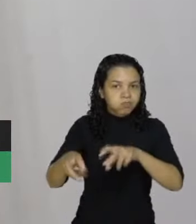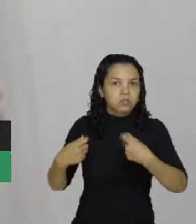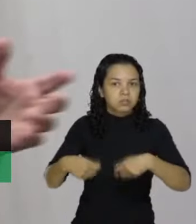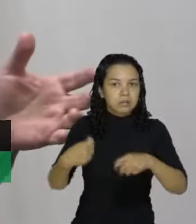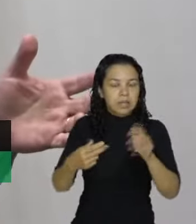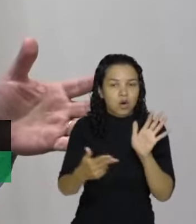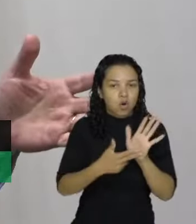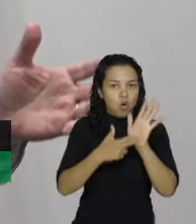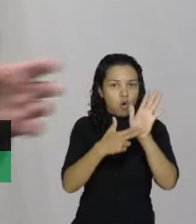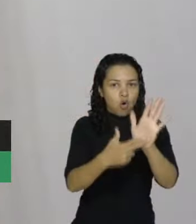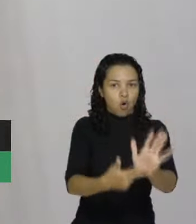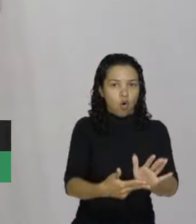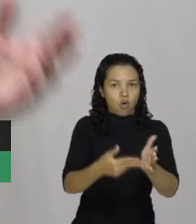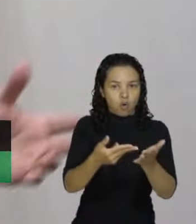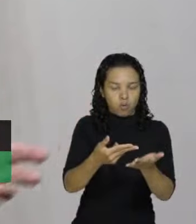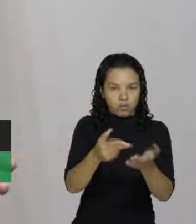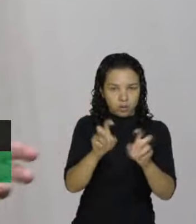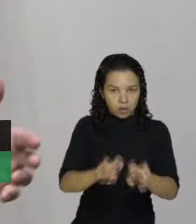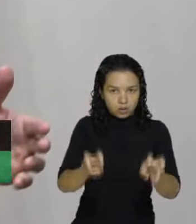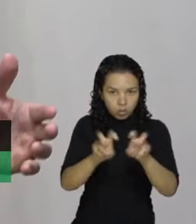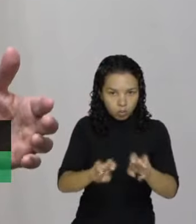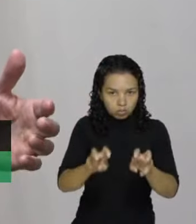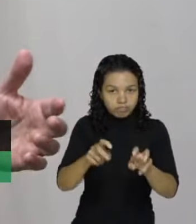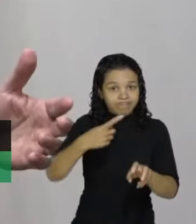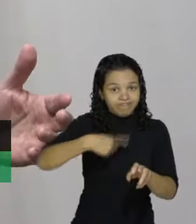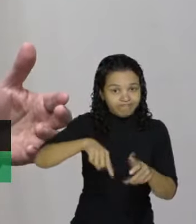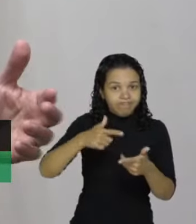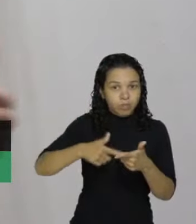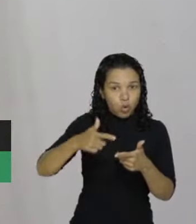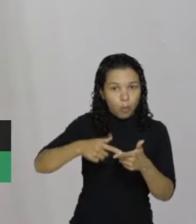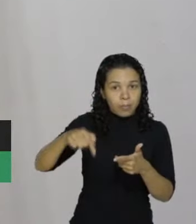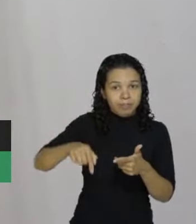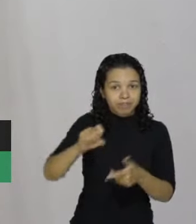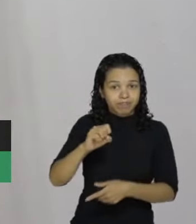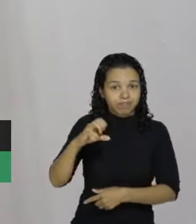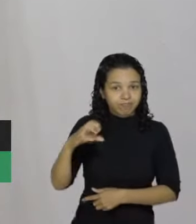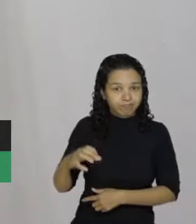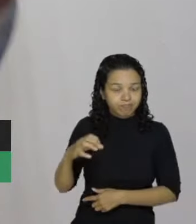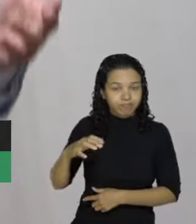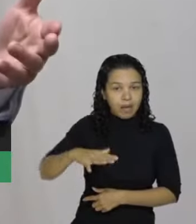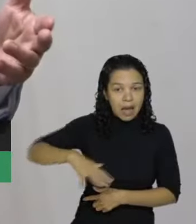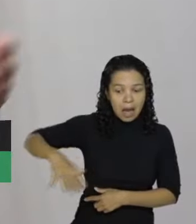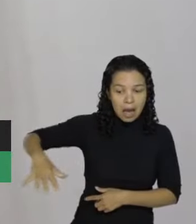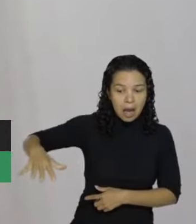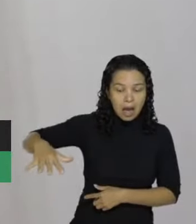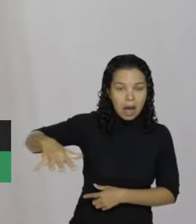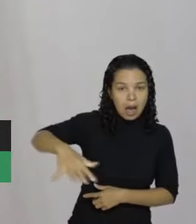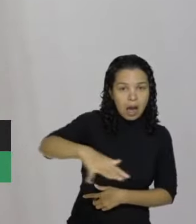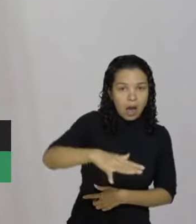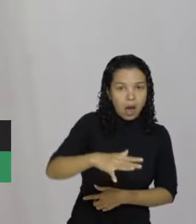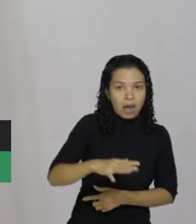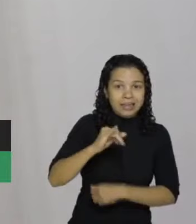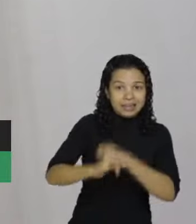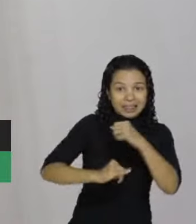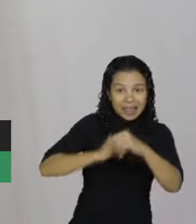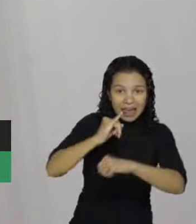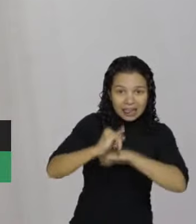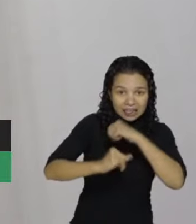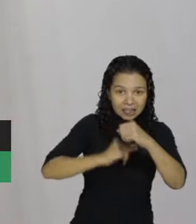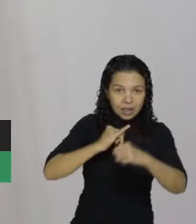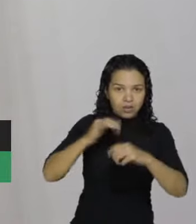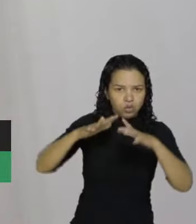Nós temos um grande problema, que Santa Catarina não tem a sua área coberta por internet. Não tem